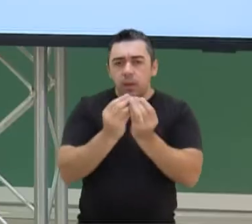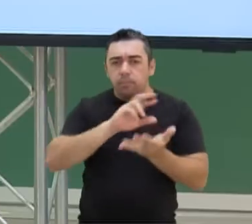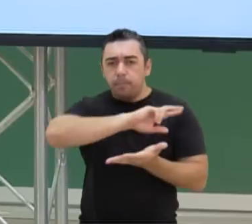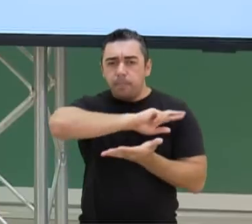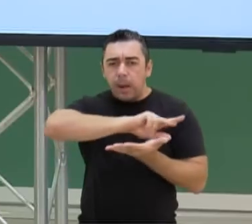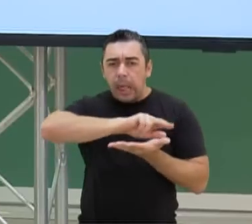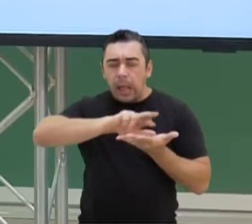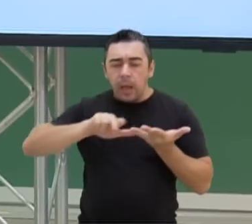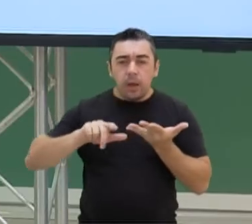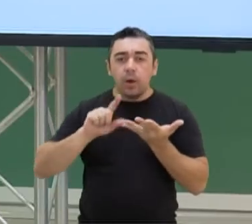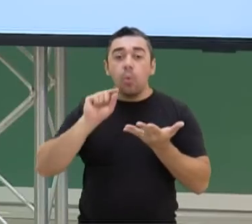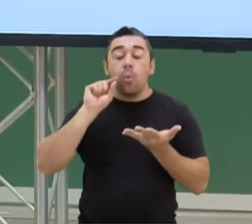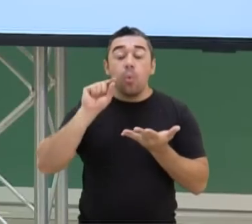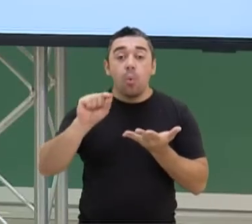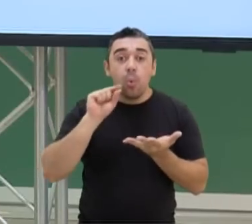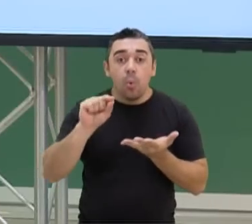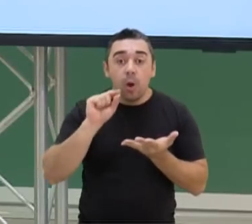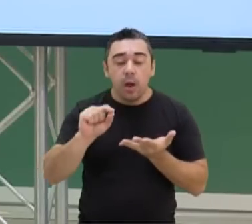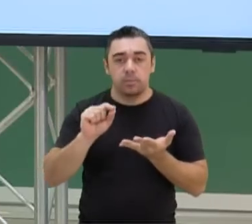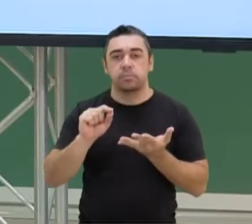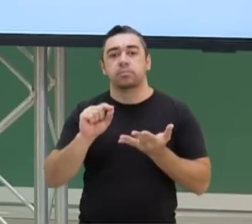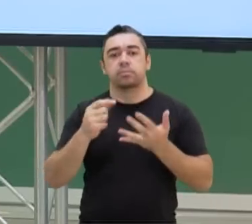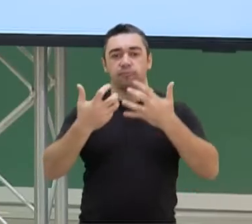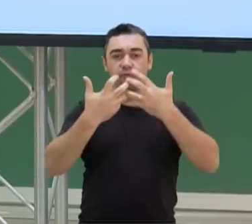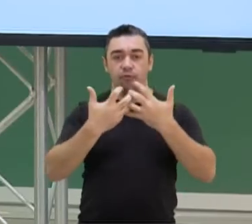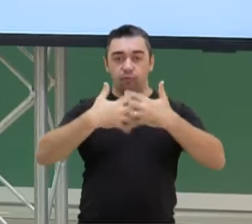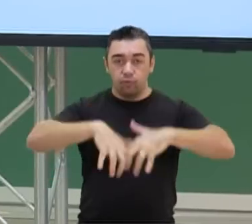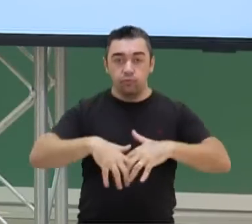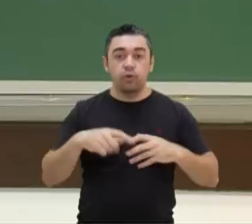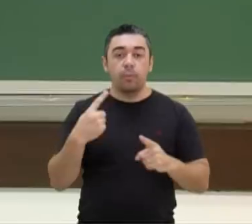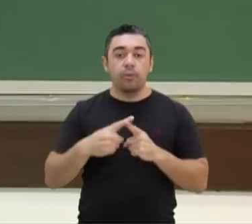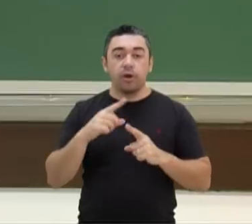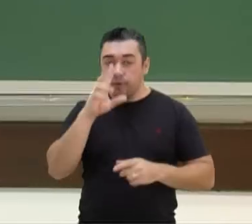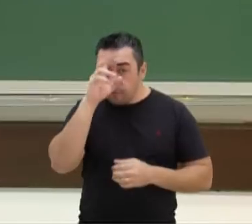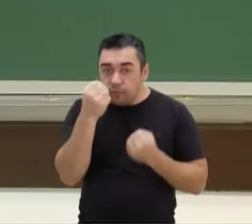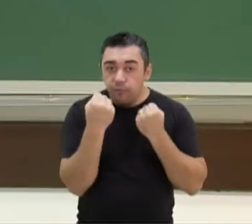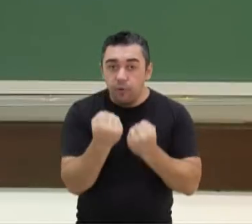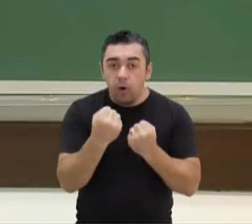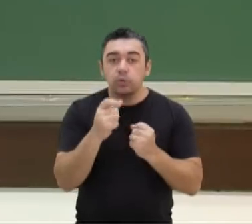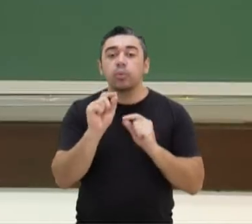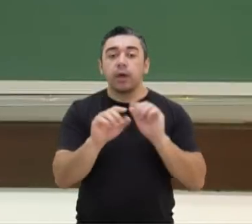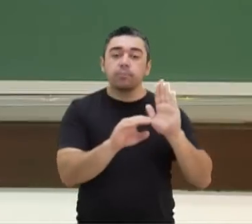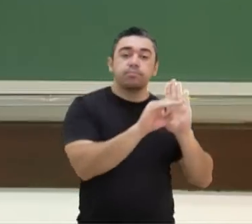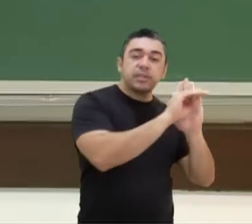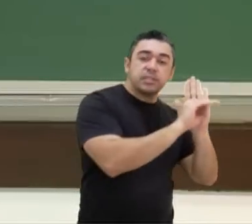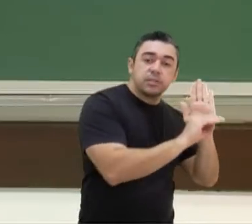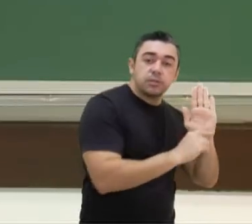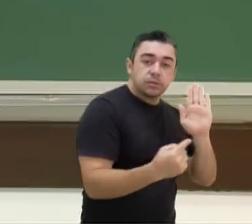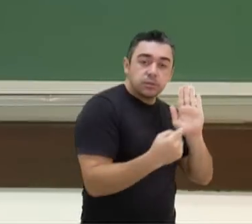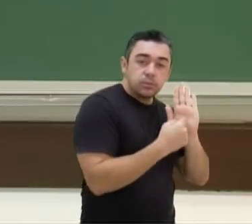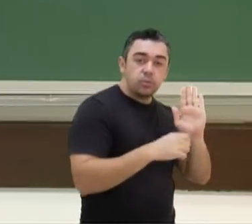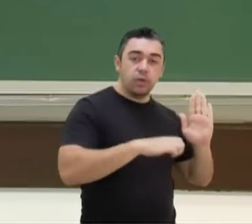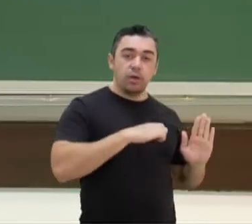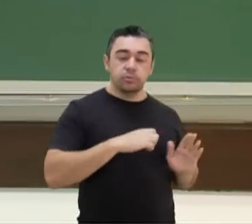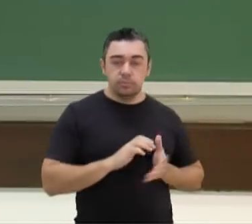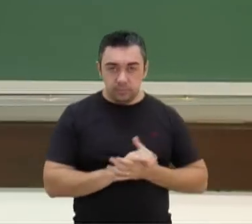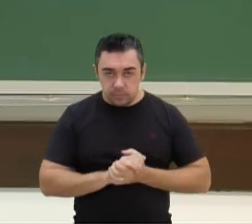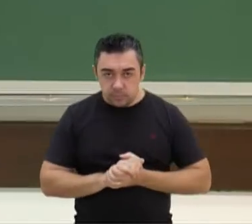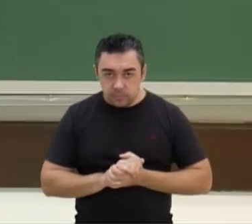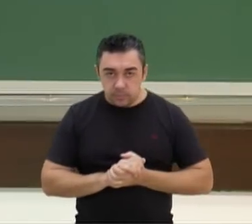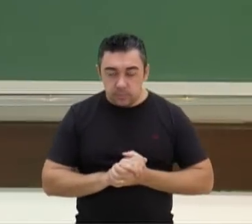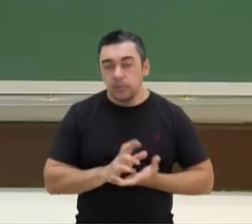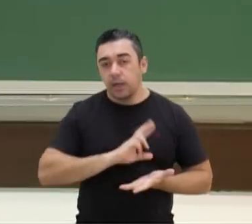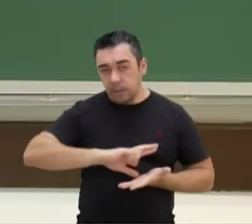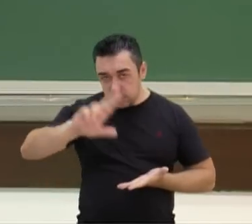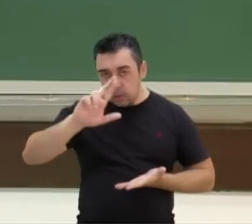Tudo isso tem como função fortalecer esses princípios éticos. O que faz uma religião ser o que ela